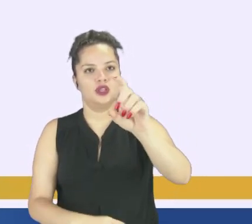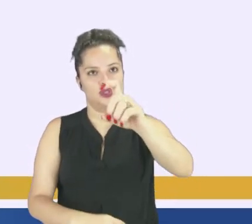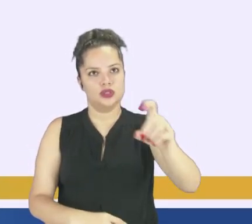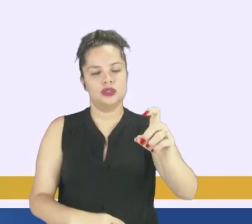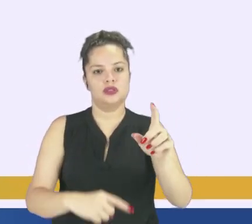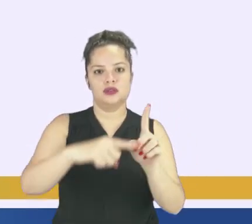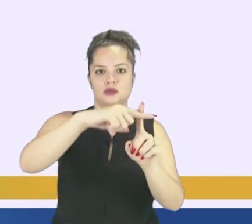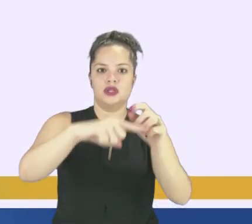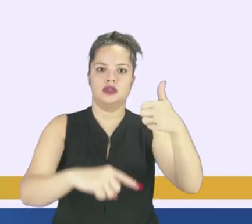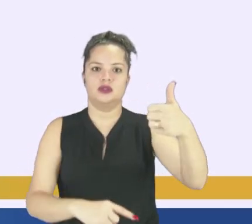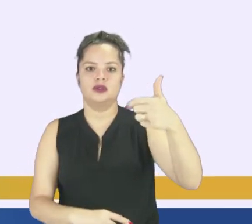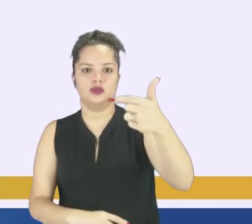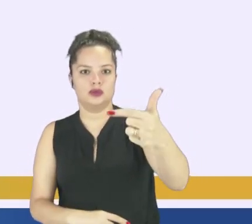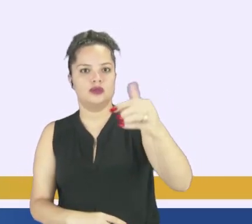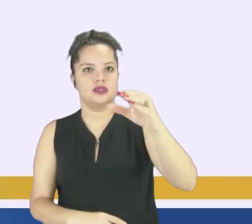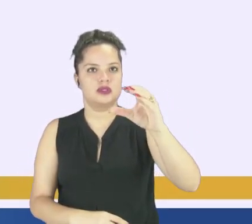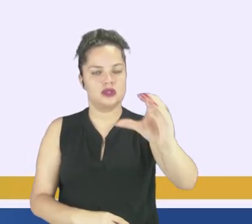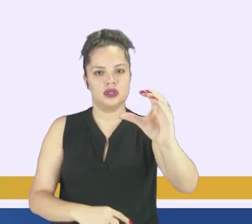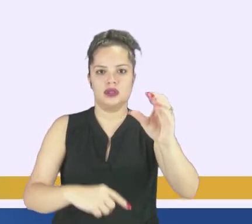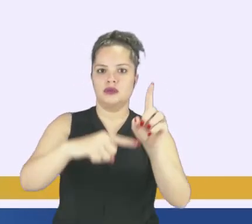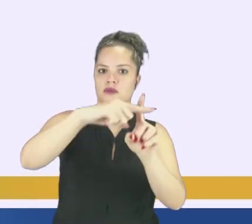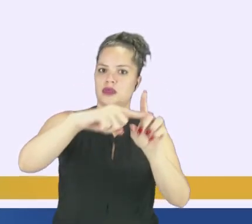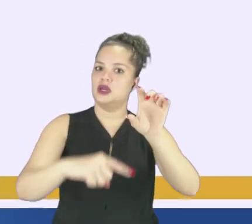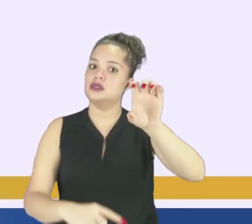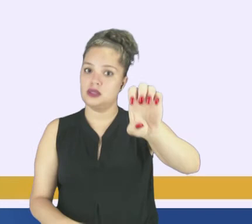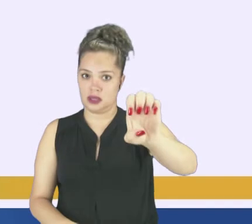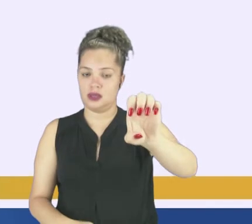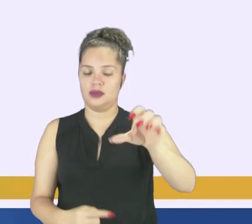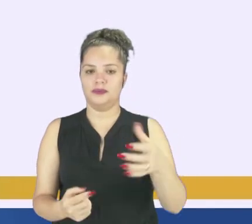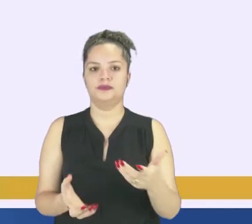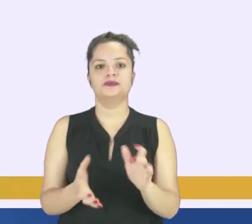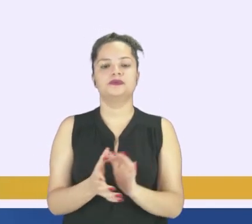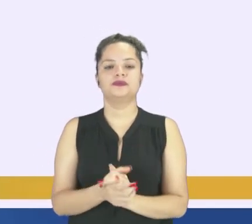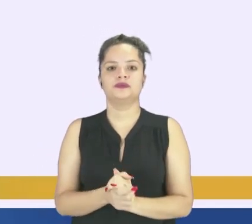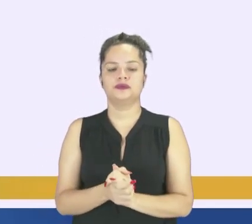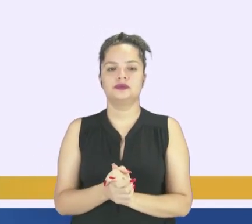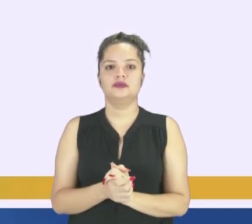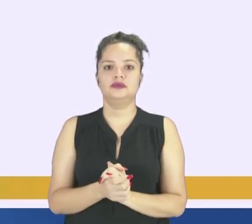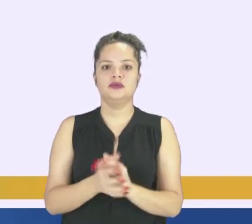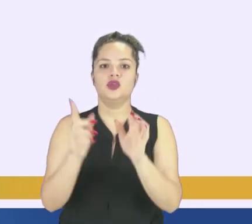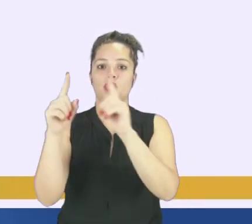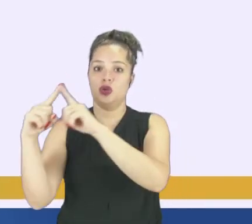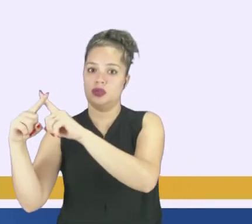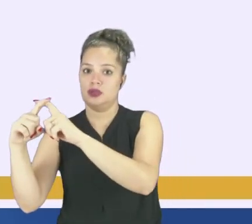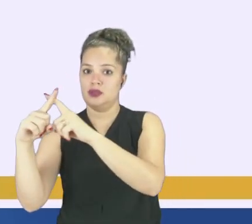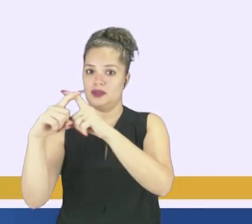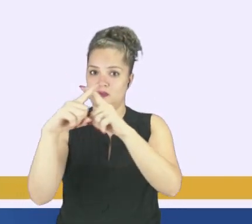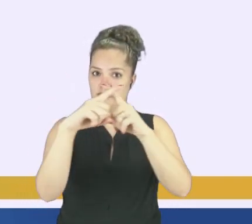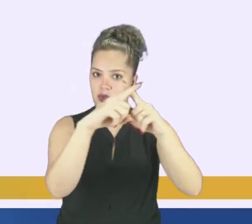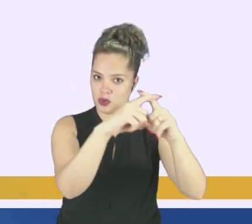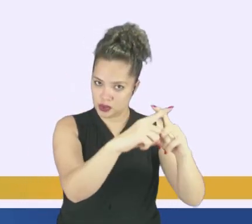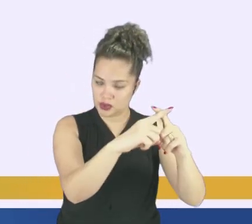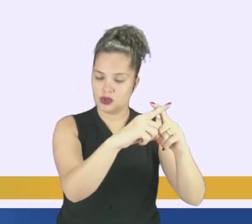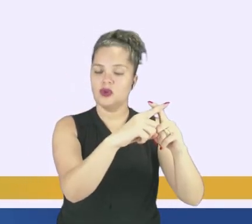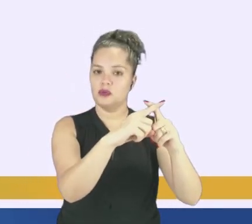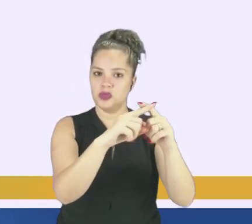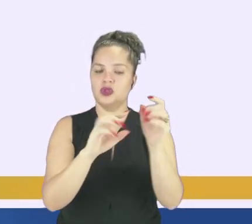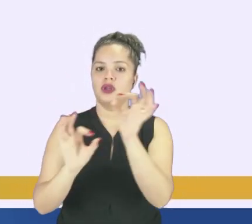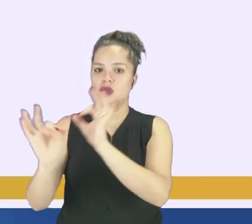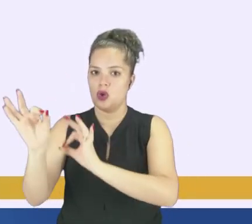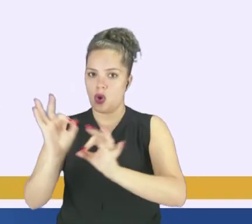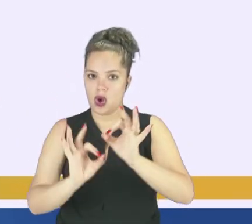o x, a variável, mais 12c mais e. Esse é o polinômio que